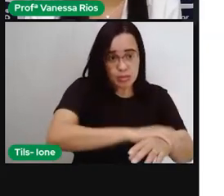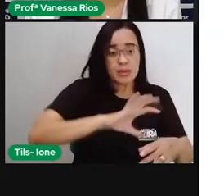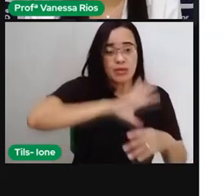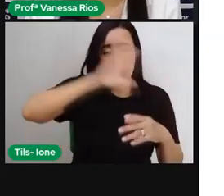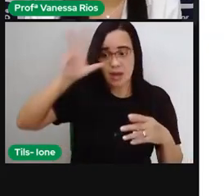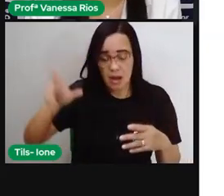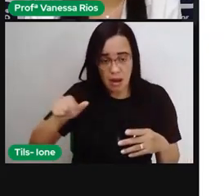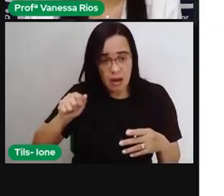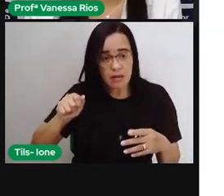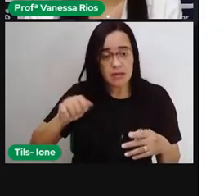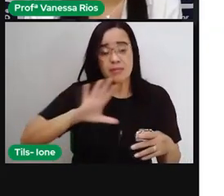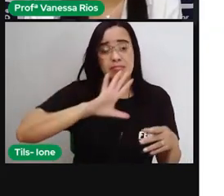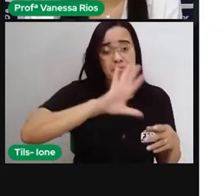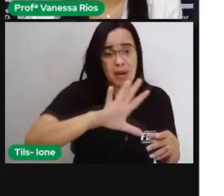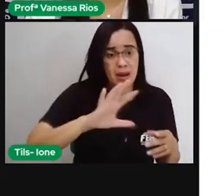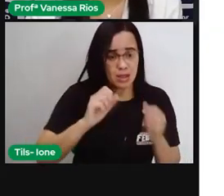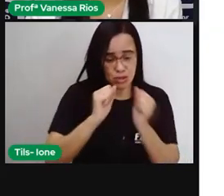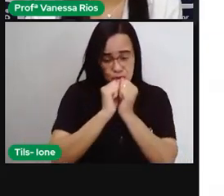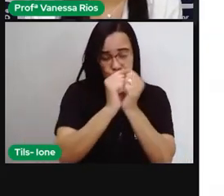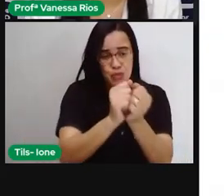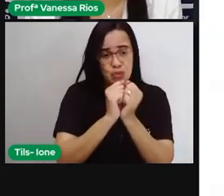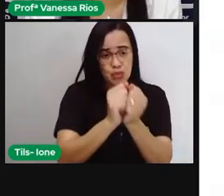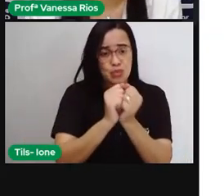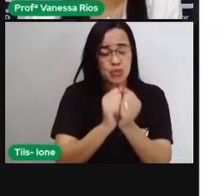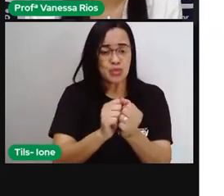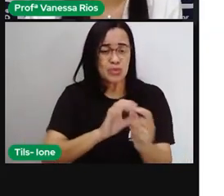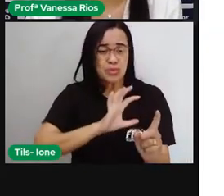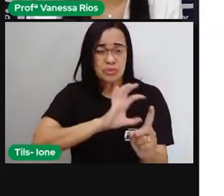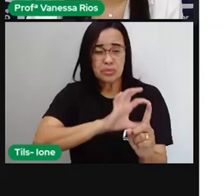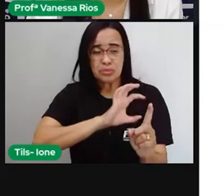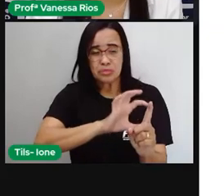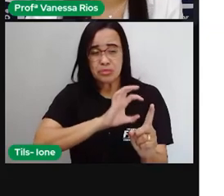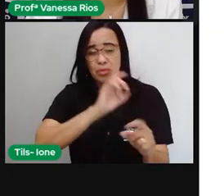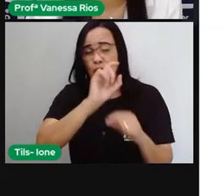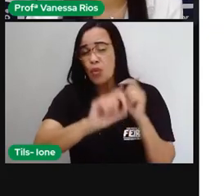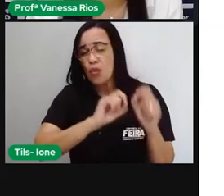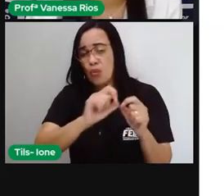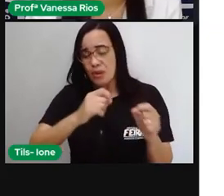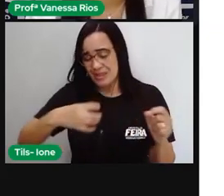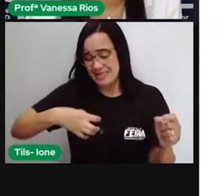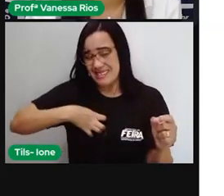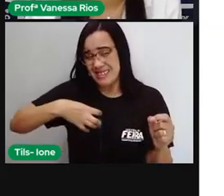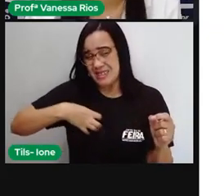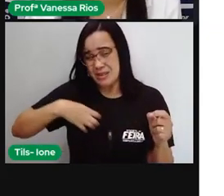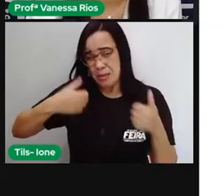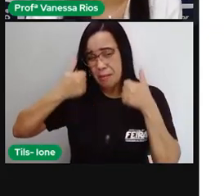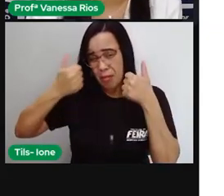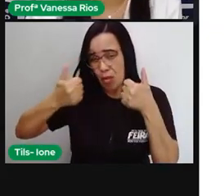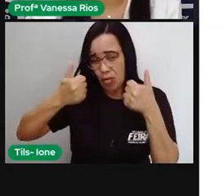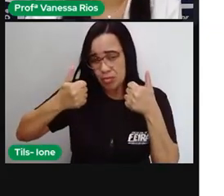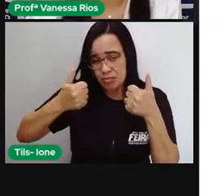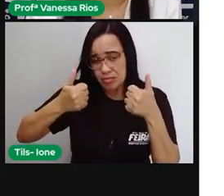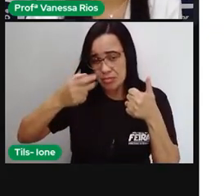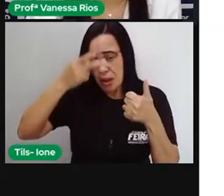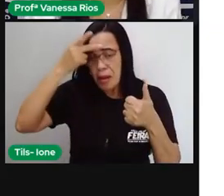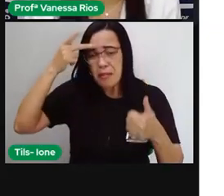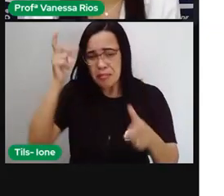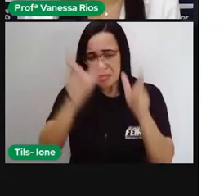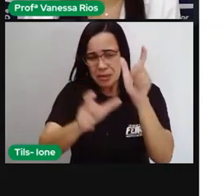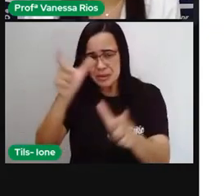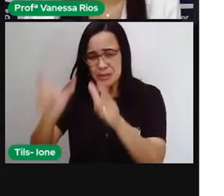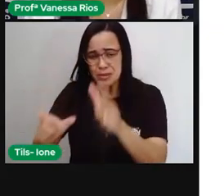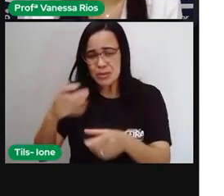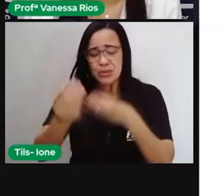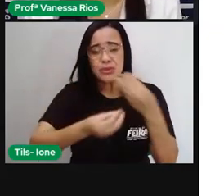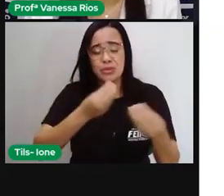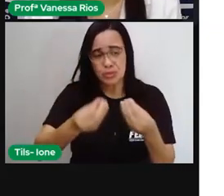aí sentimentos que influenciam as ações e as relações entre as pessoas, que são aí sentimentos